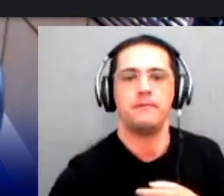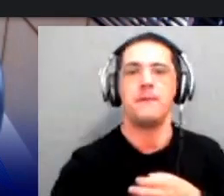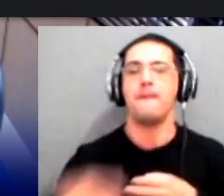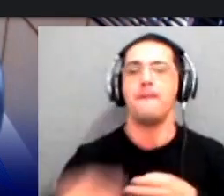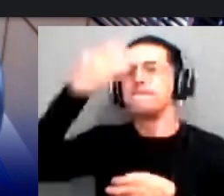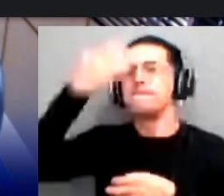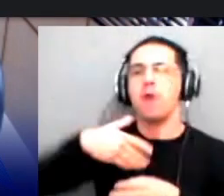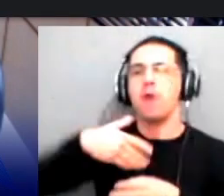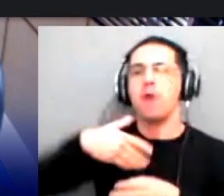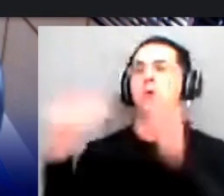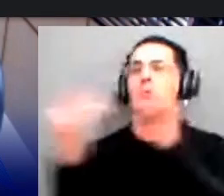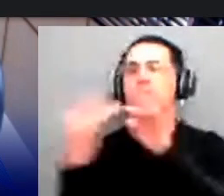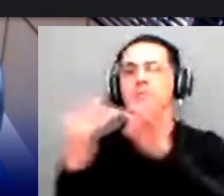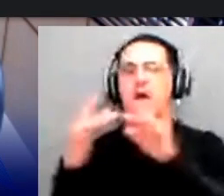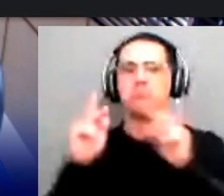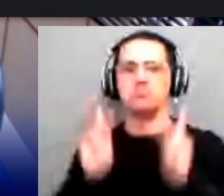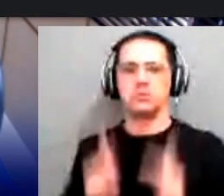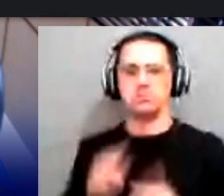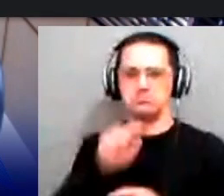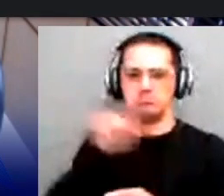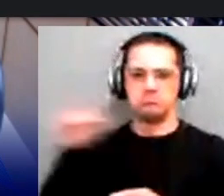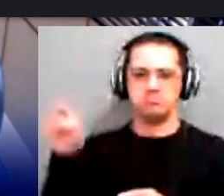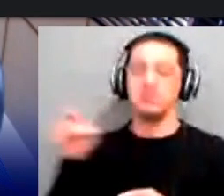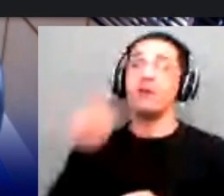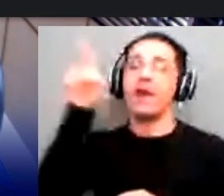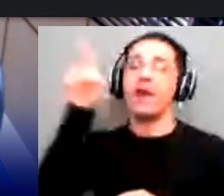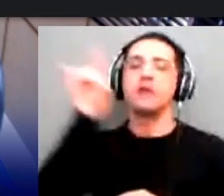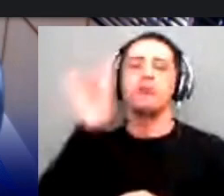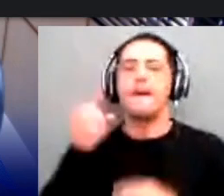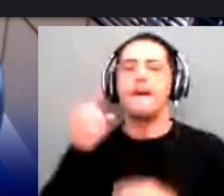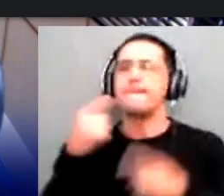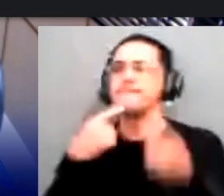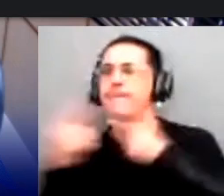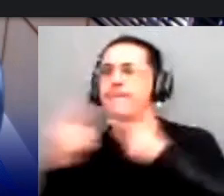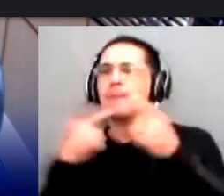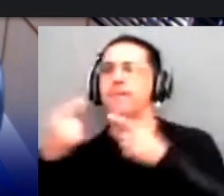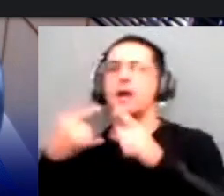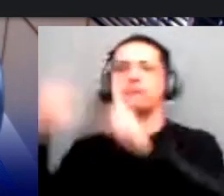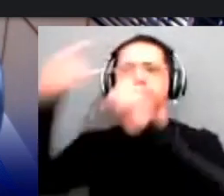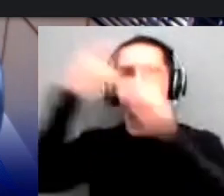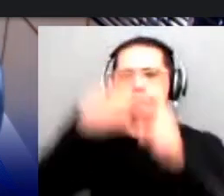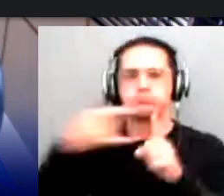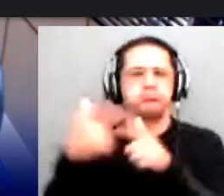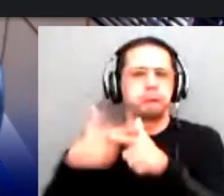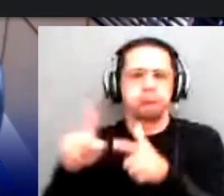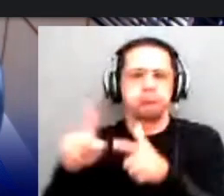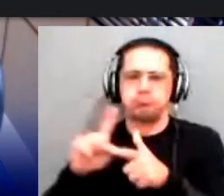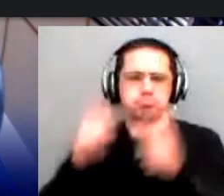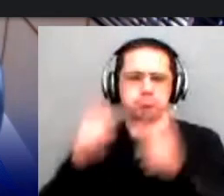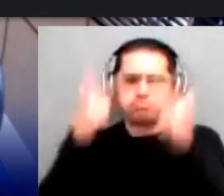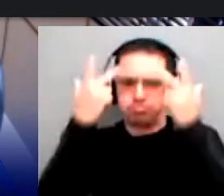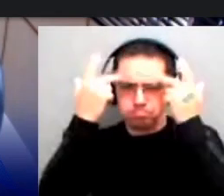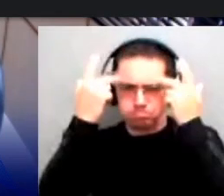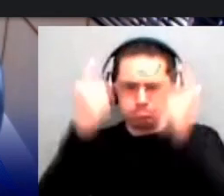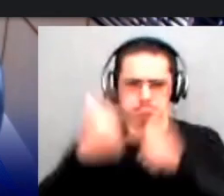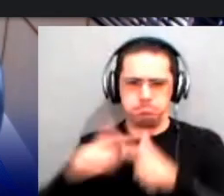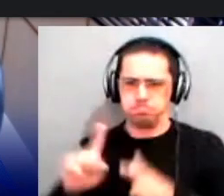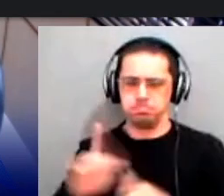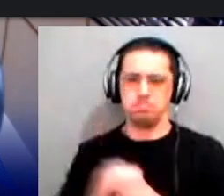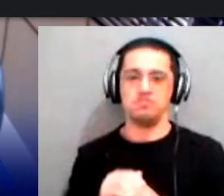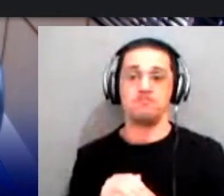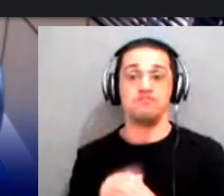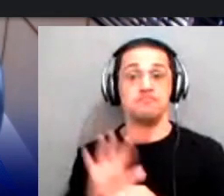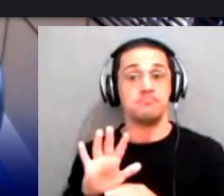e no STF, trabalhar mais com sessões virtuais sem maior problema. Não vejo dificuldade nisso. Agora, claro, o que eu